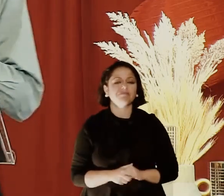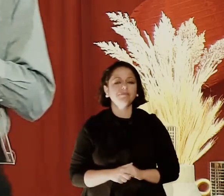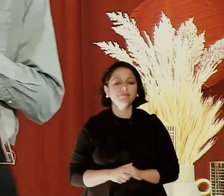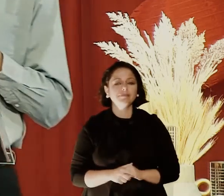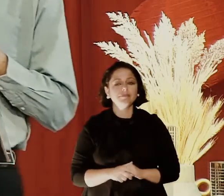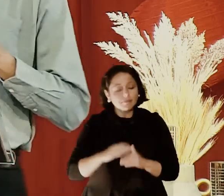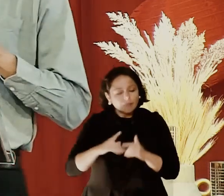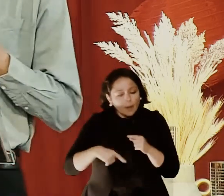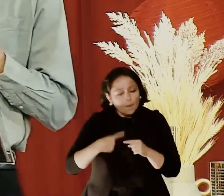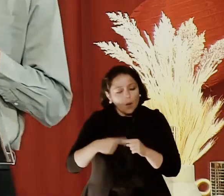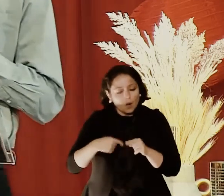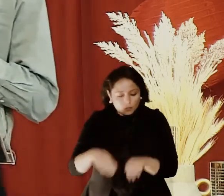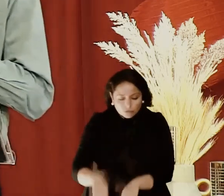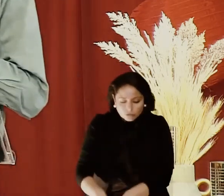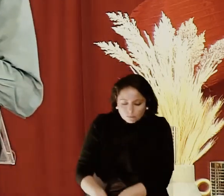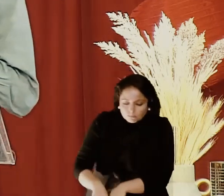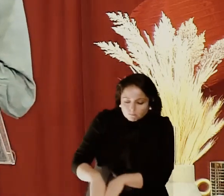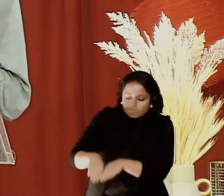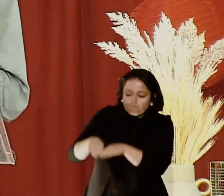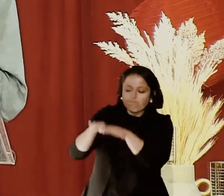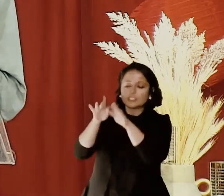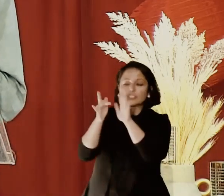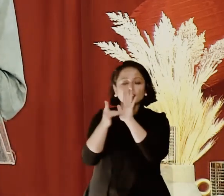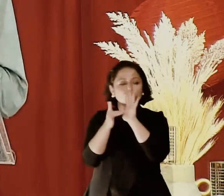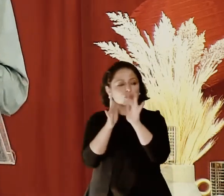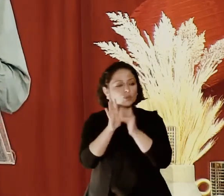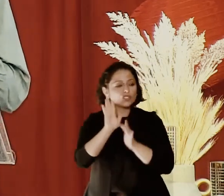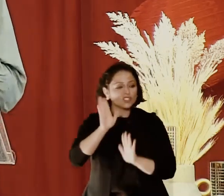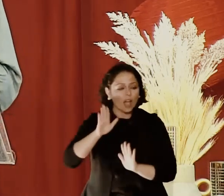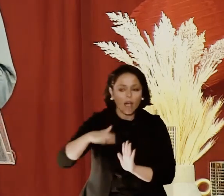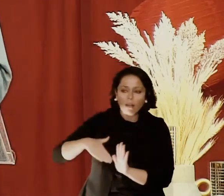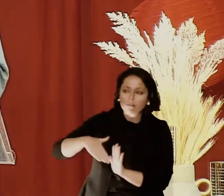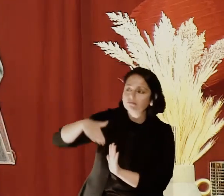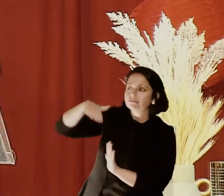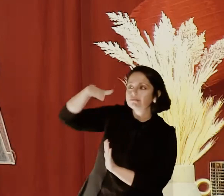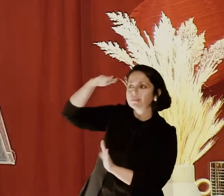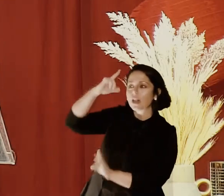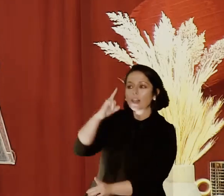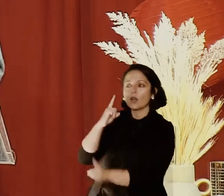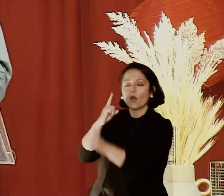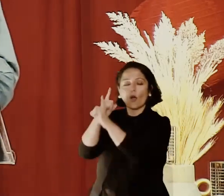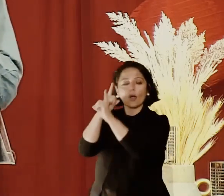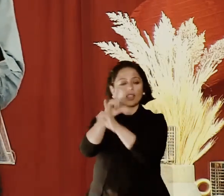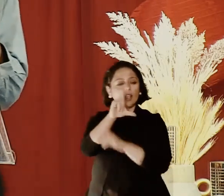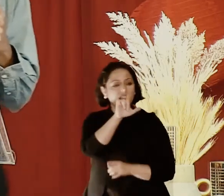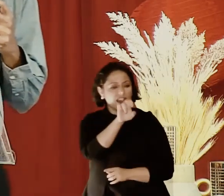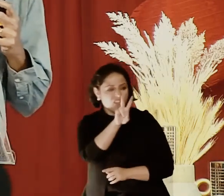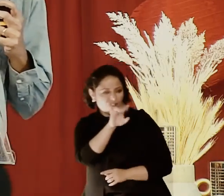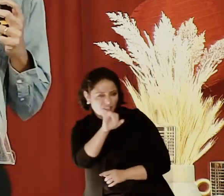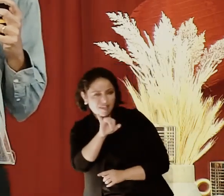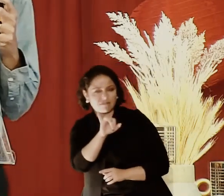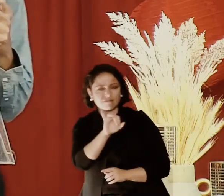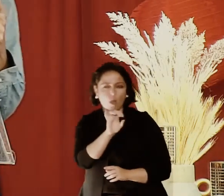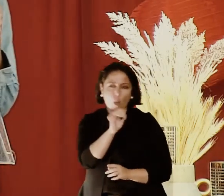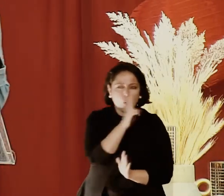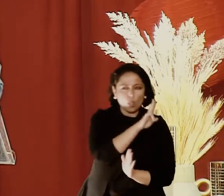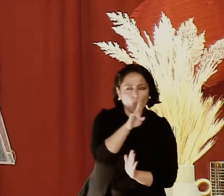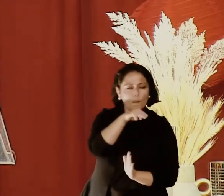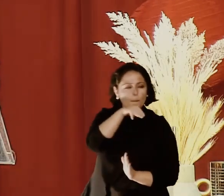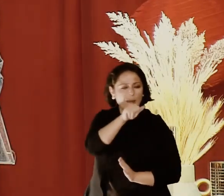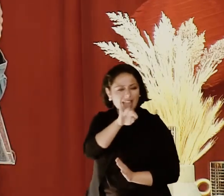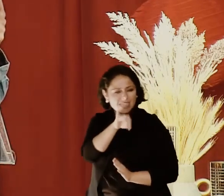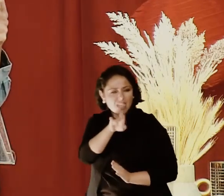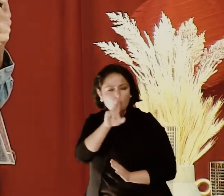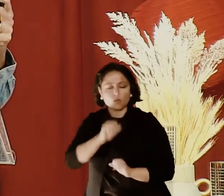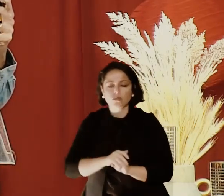seu ministério, Jesus já adulto, ele se encontra com Levi ou Mateus, e depois de chamar